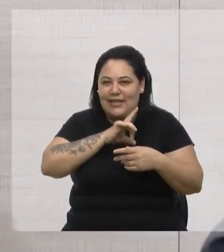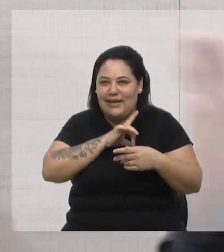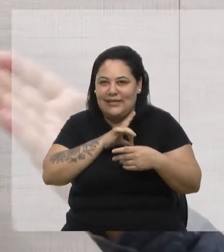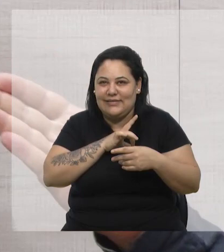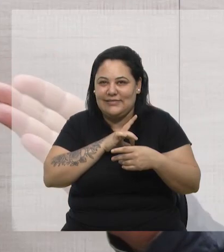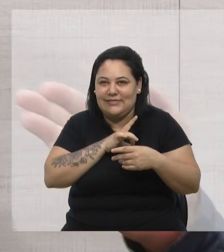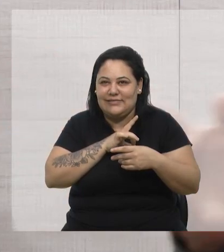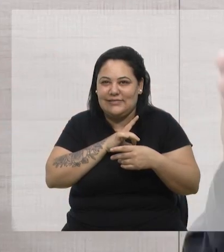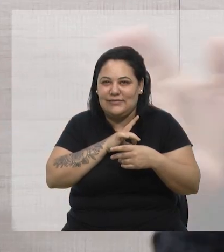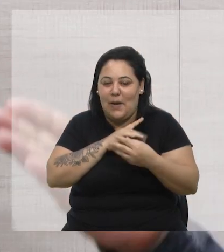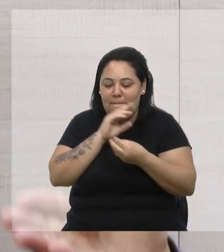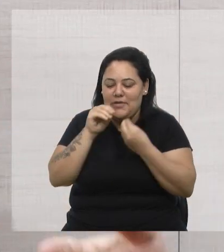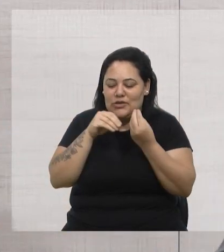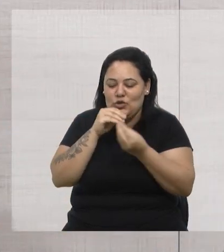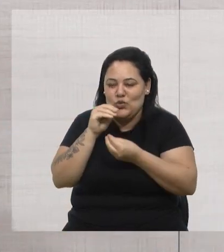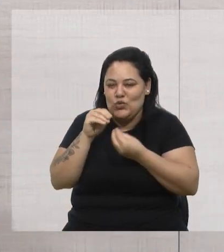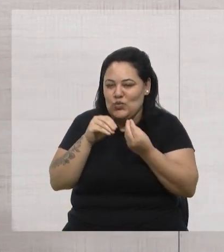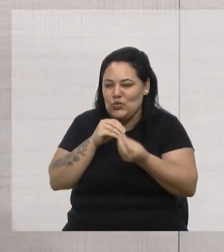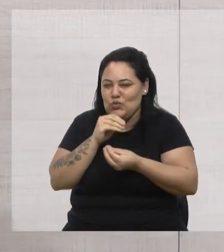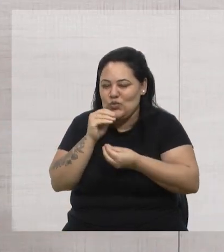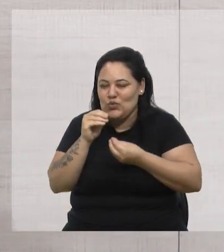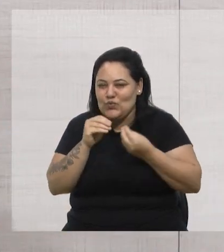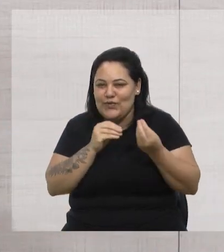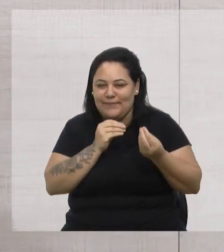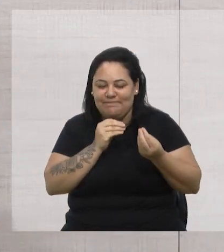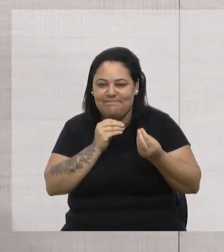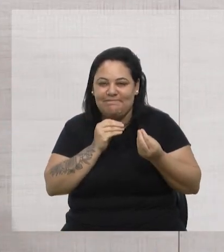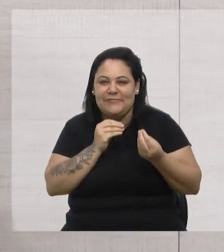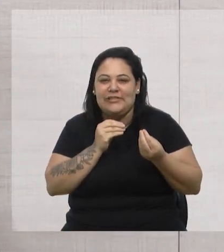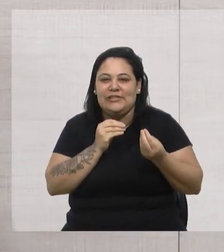Então dá uma certa quebrada num ponto da história também, né?